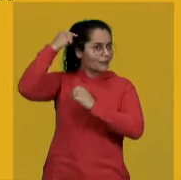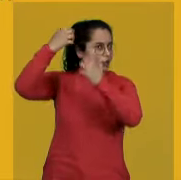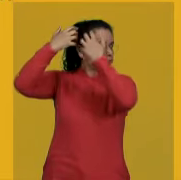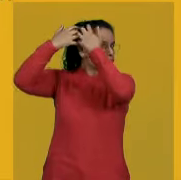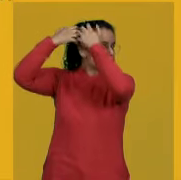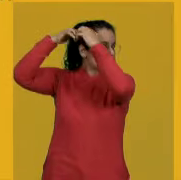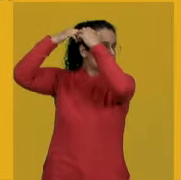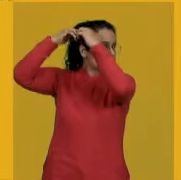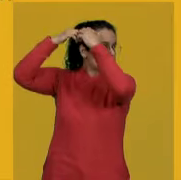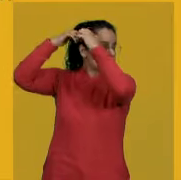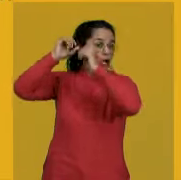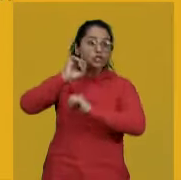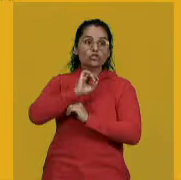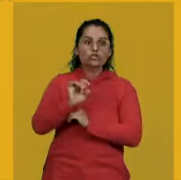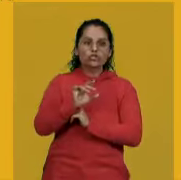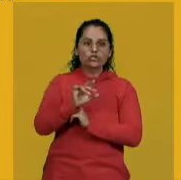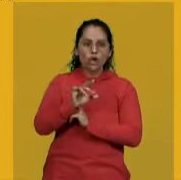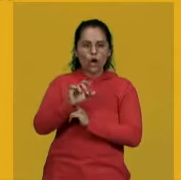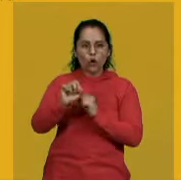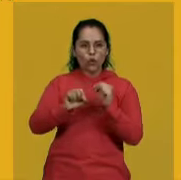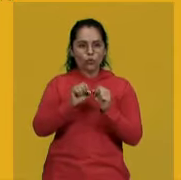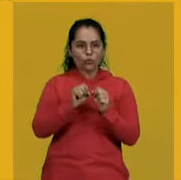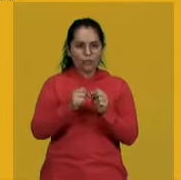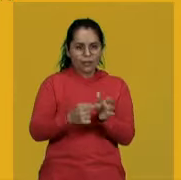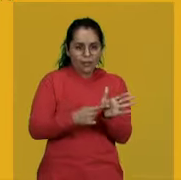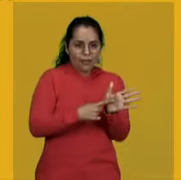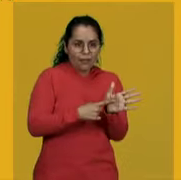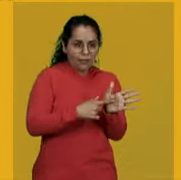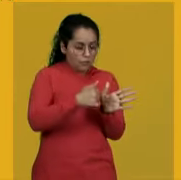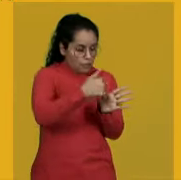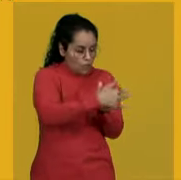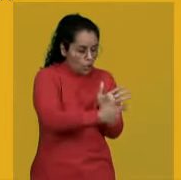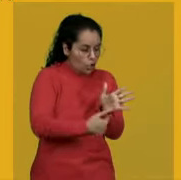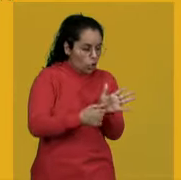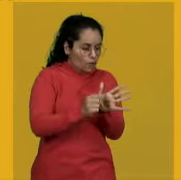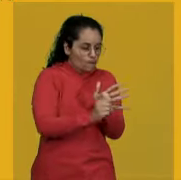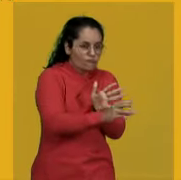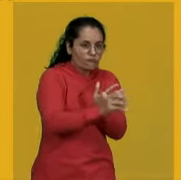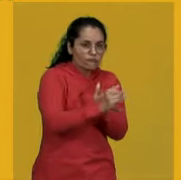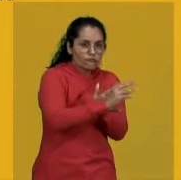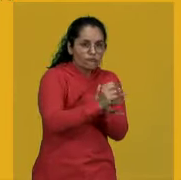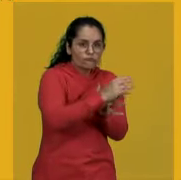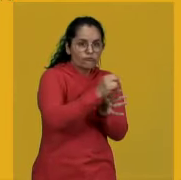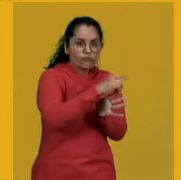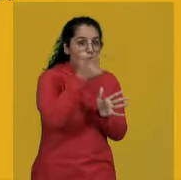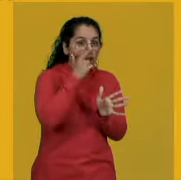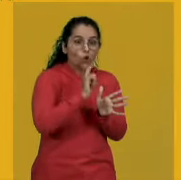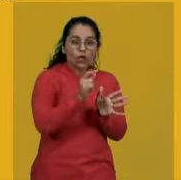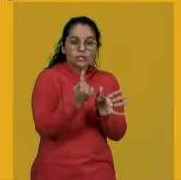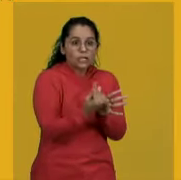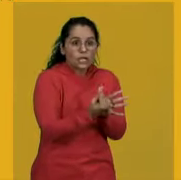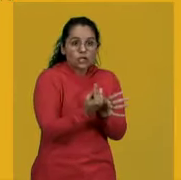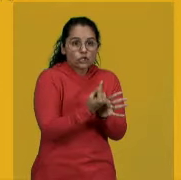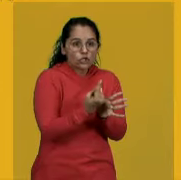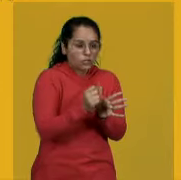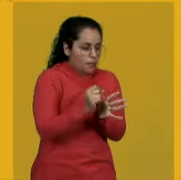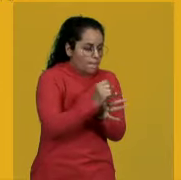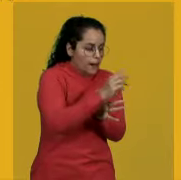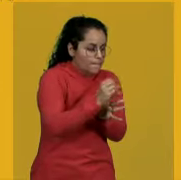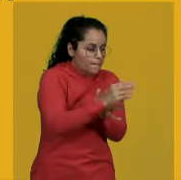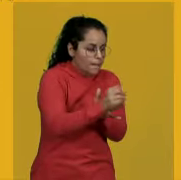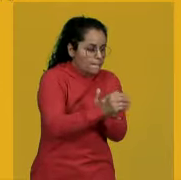os neurotransmissores não são suficientes para garantir a passagem eficaz dos impulsos nervosos, que é aquilo que eu falei para